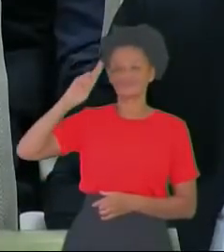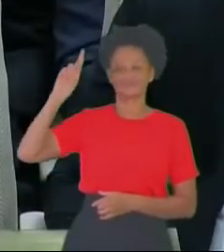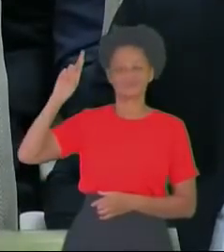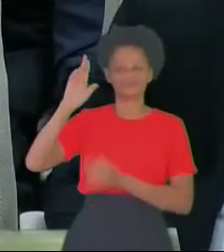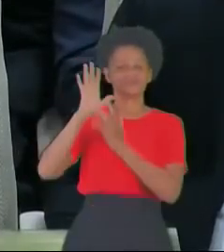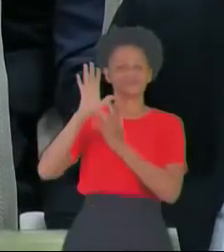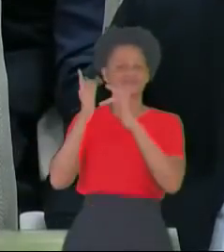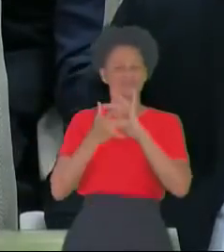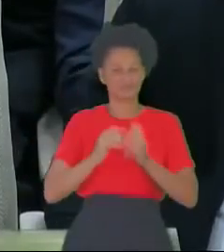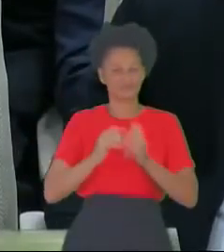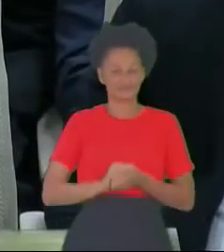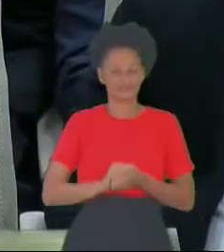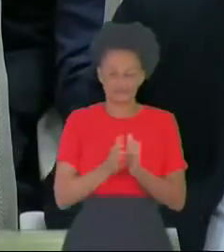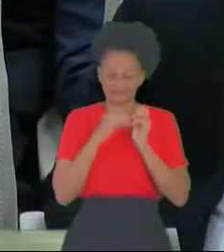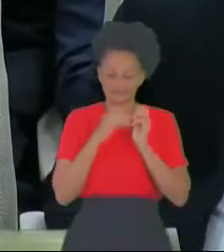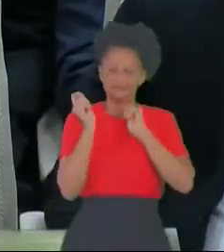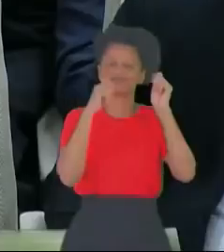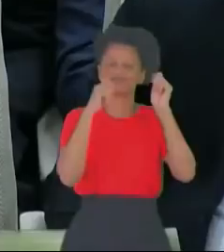Aleluia.